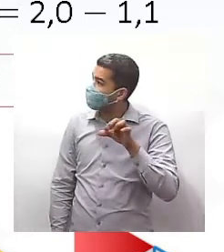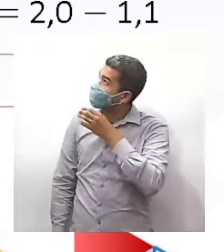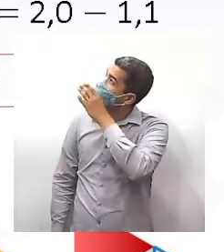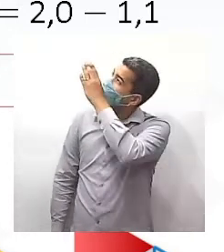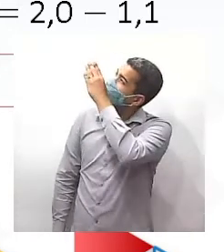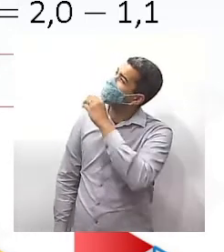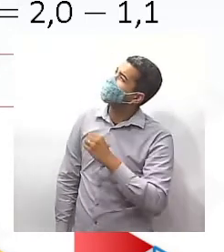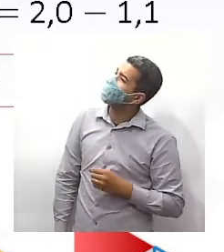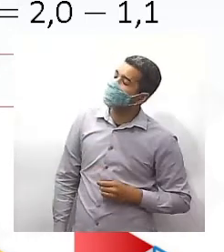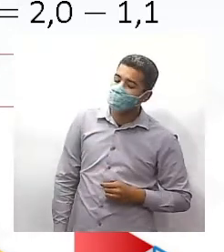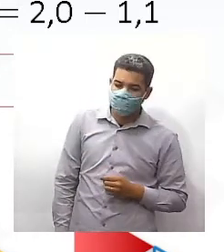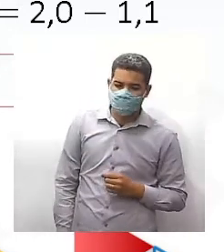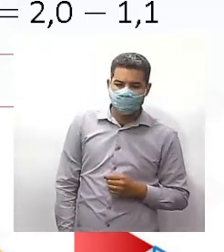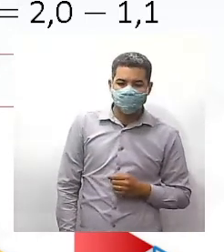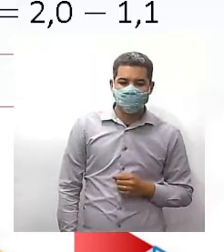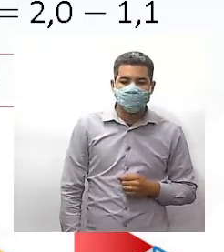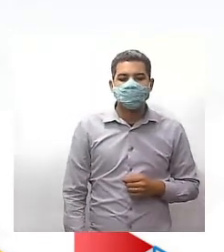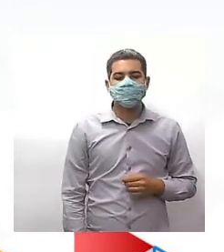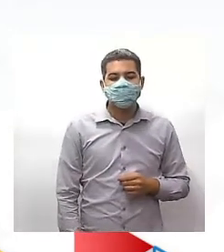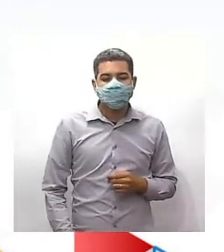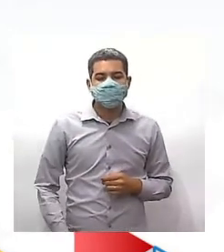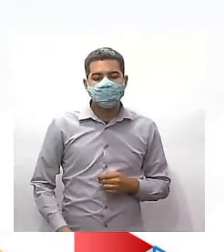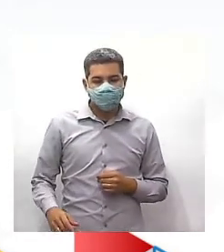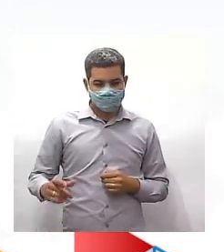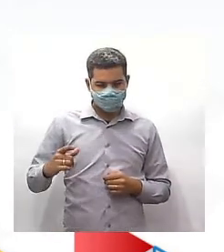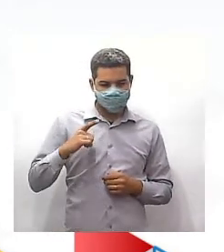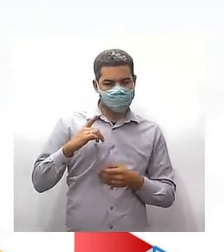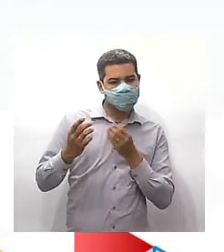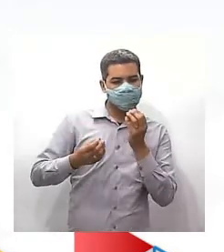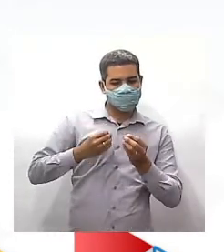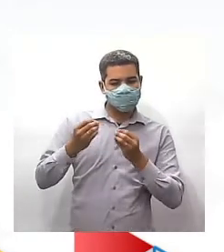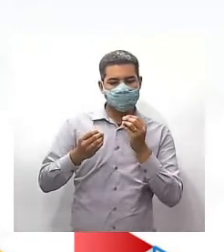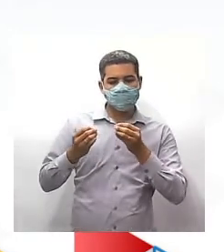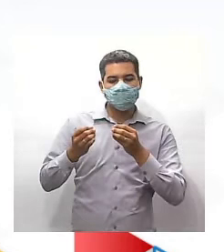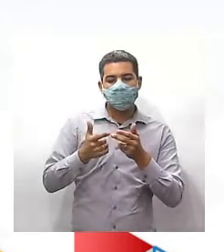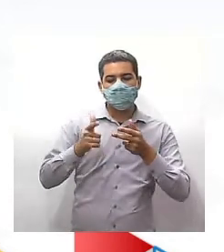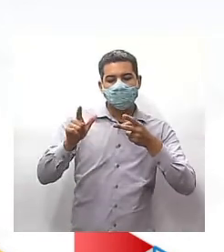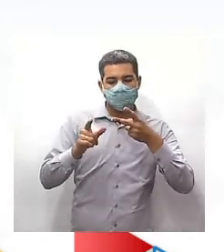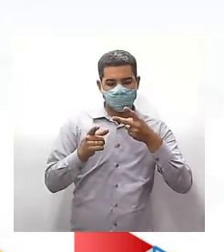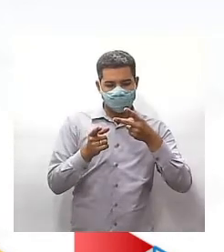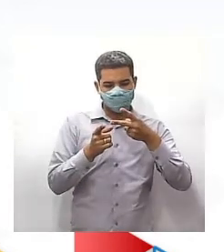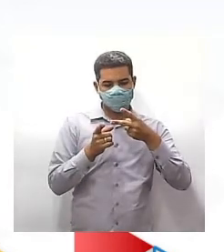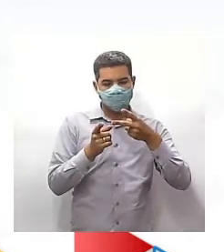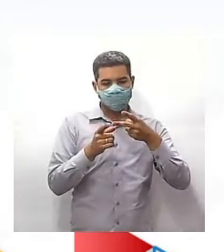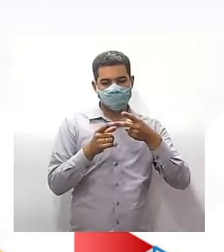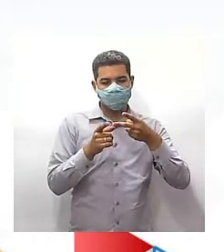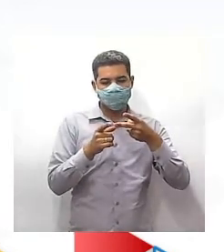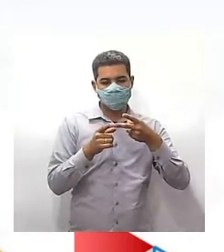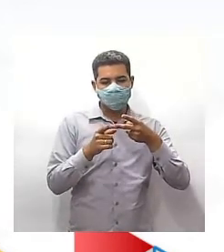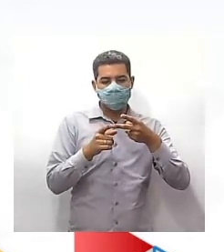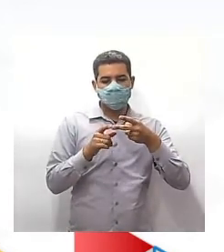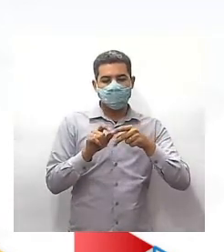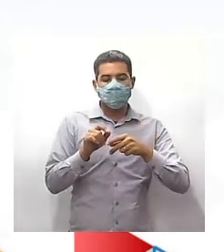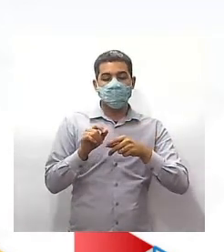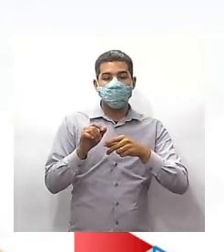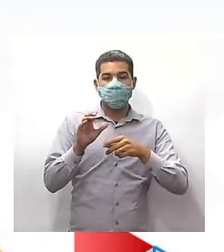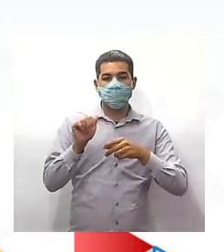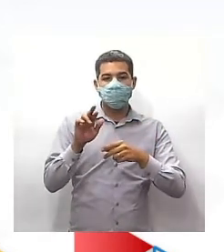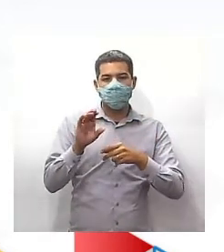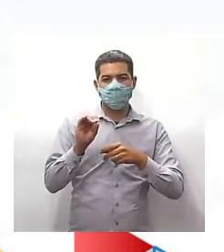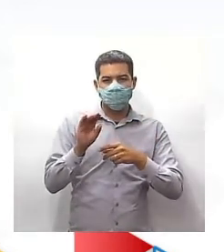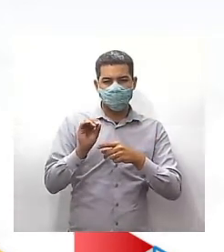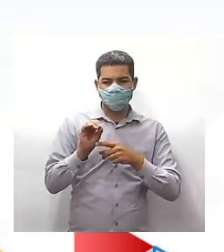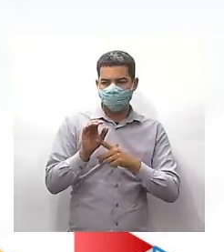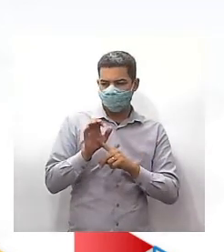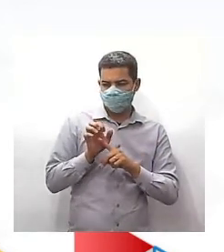aí? Então, agora a gente vai fazer a amplitude com a outra variável, que é a emissão de carbono.